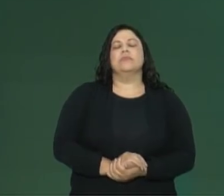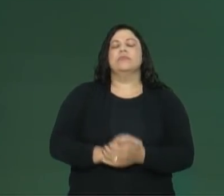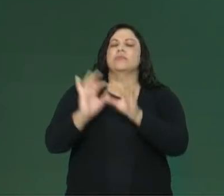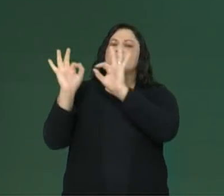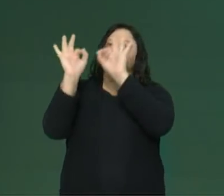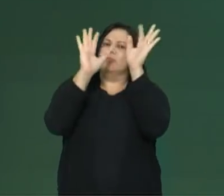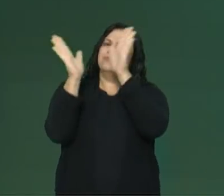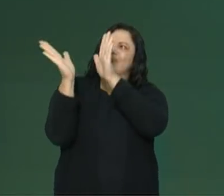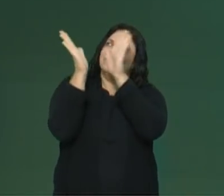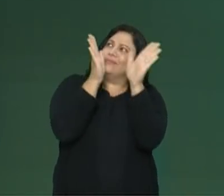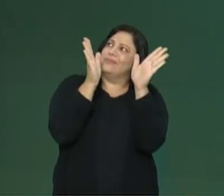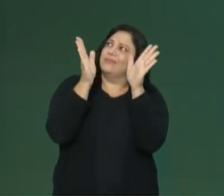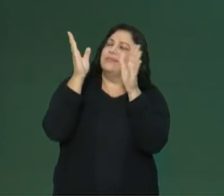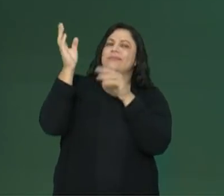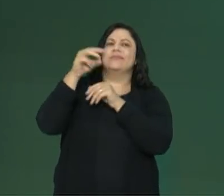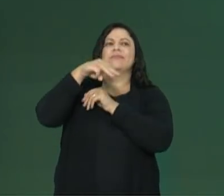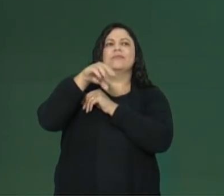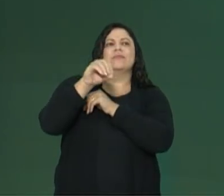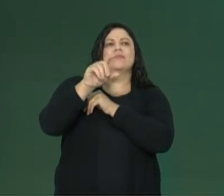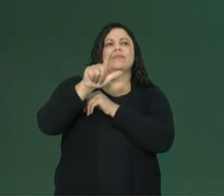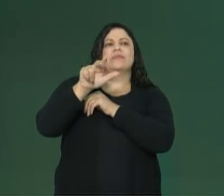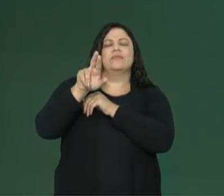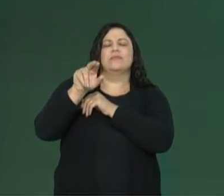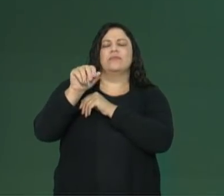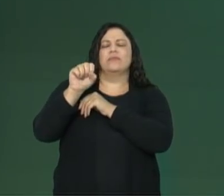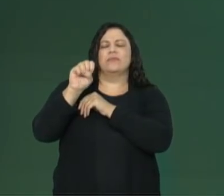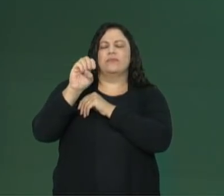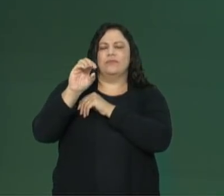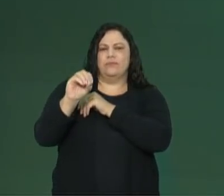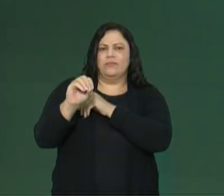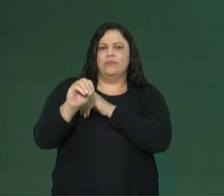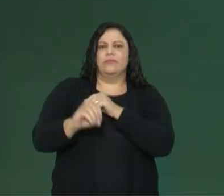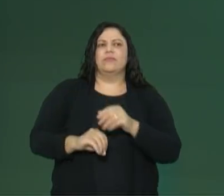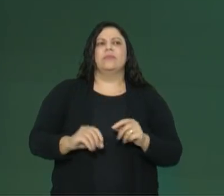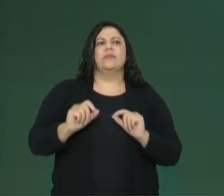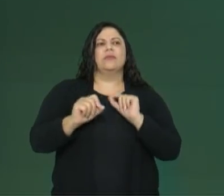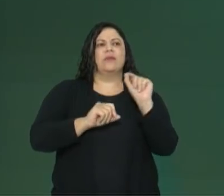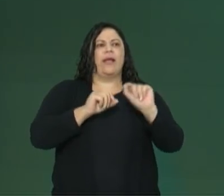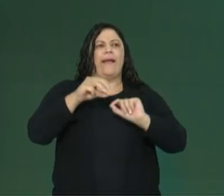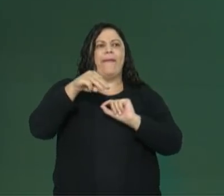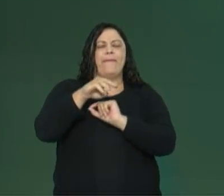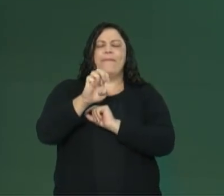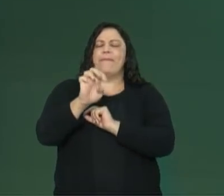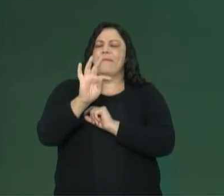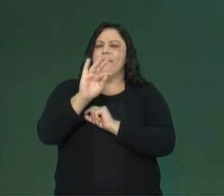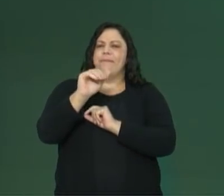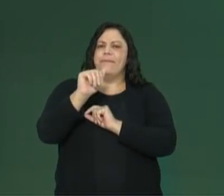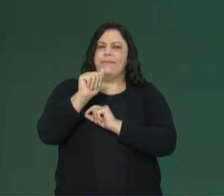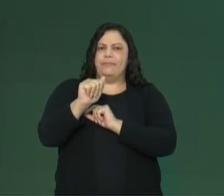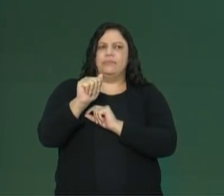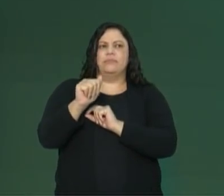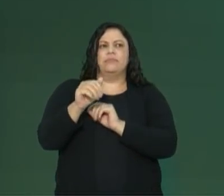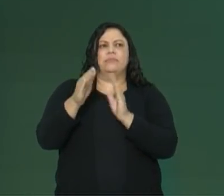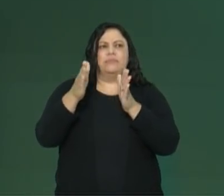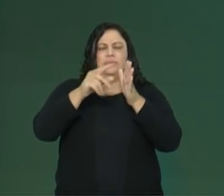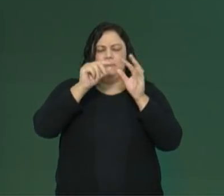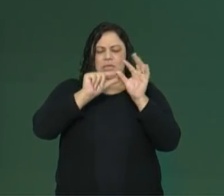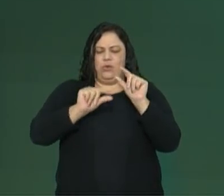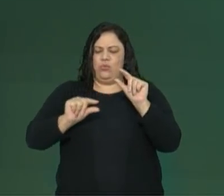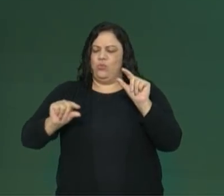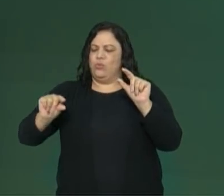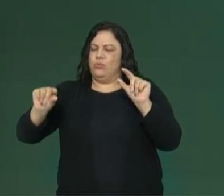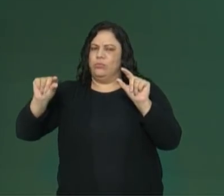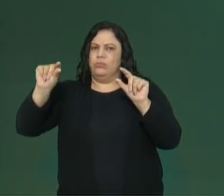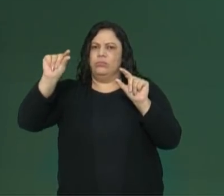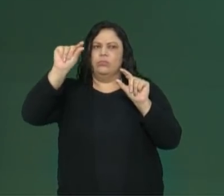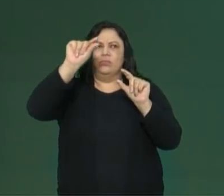do metanefrídeo, com mais cuidado, né? Então, esse pedacinho é o metanefrídeo. Aqui nós temos a